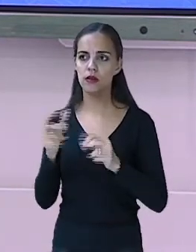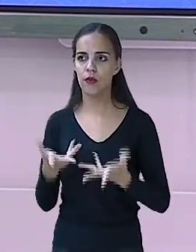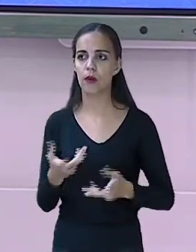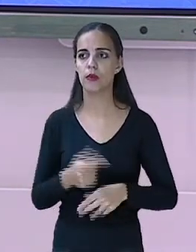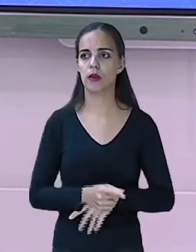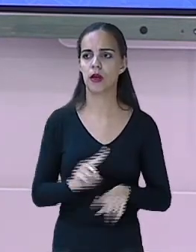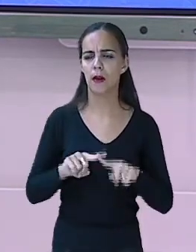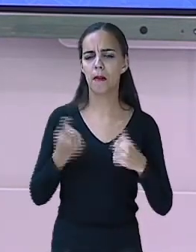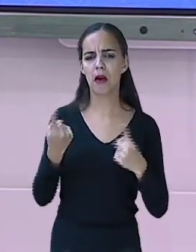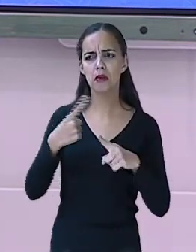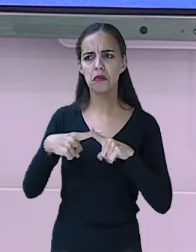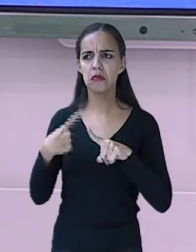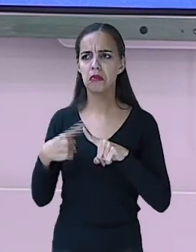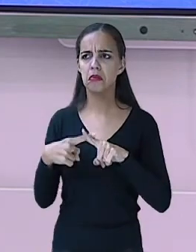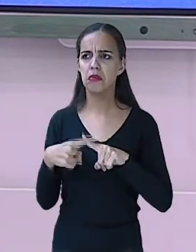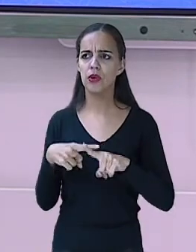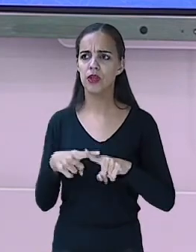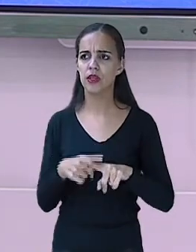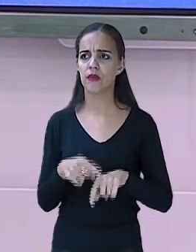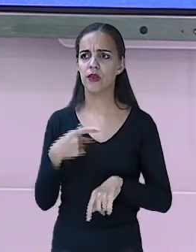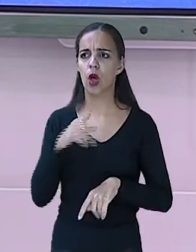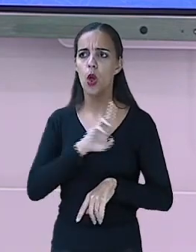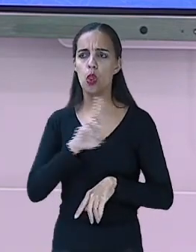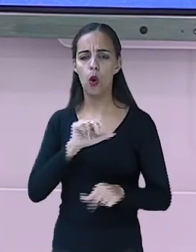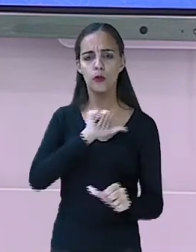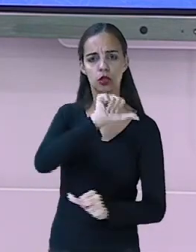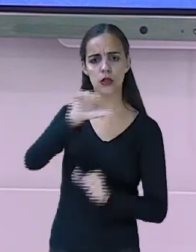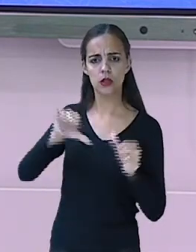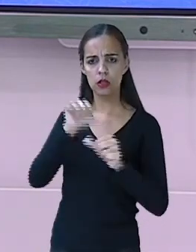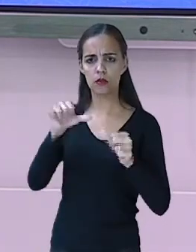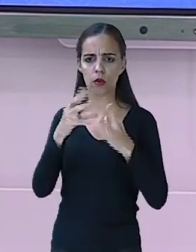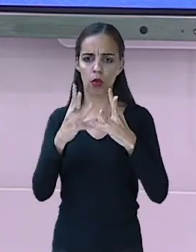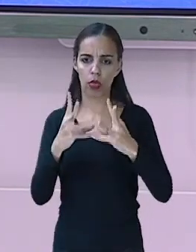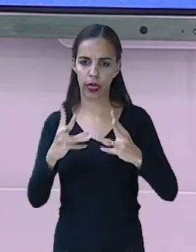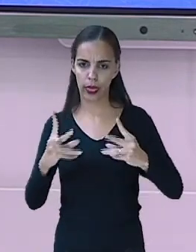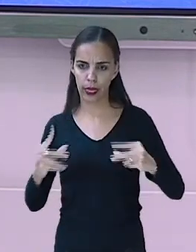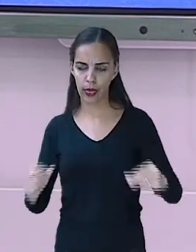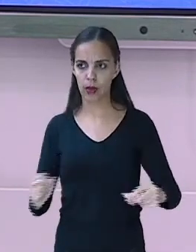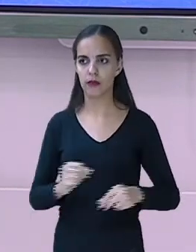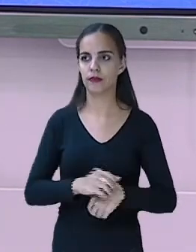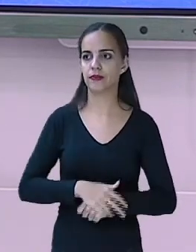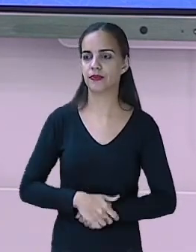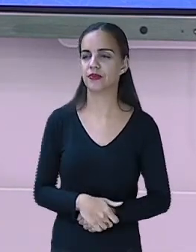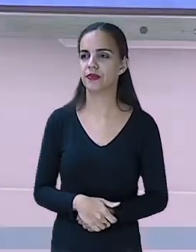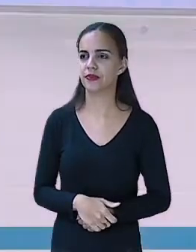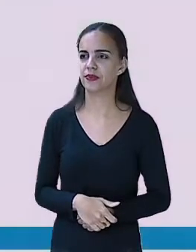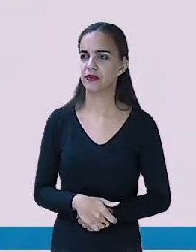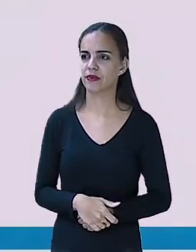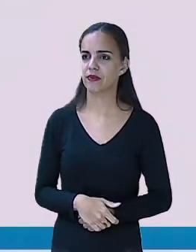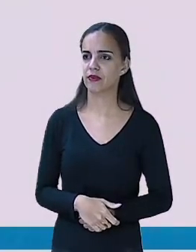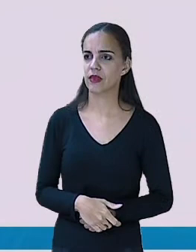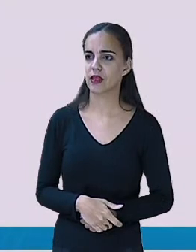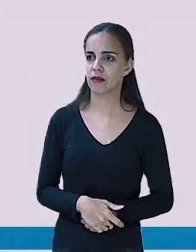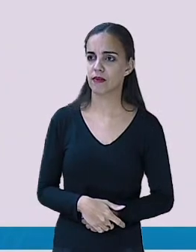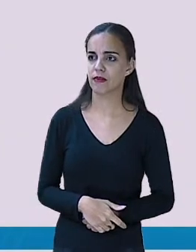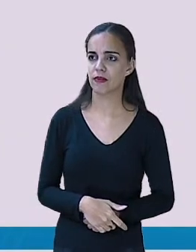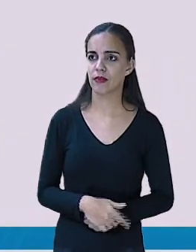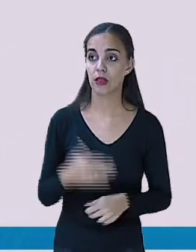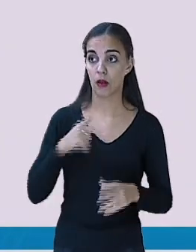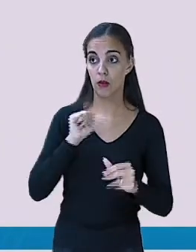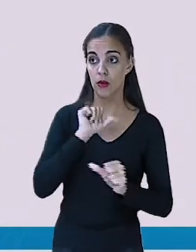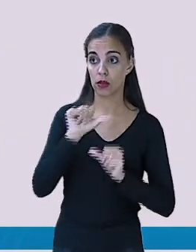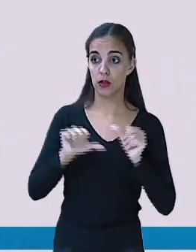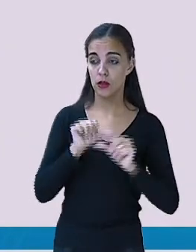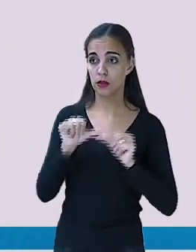Mas por que chamar a atenção sobre a decomposição ó e as